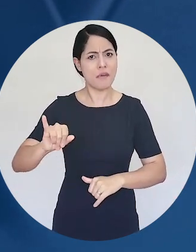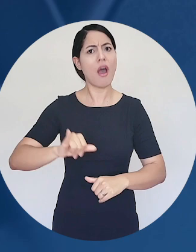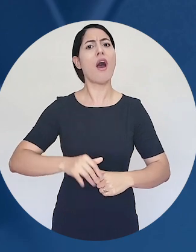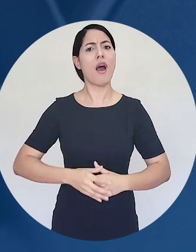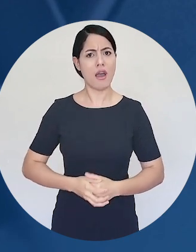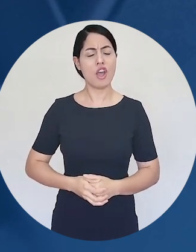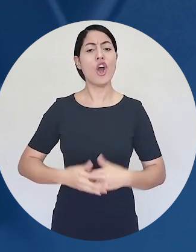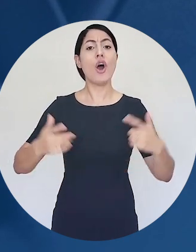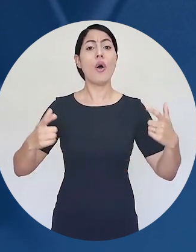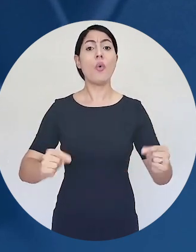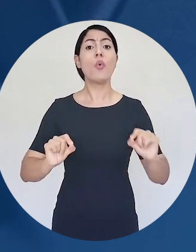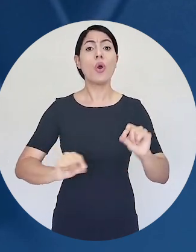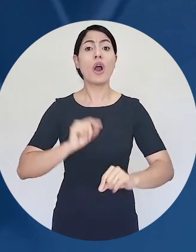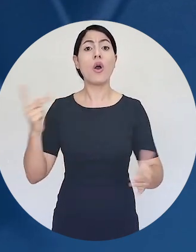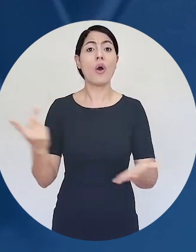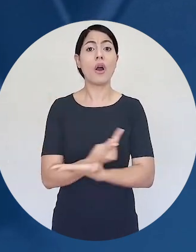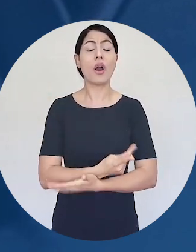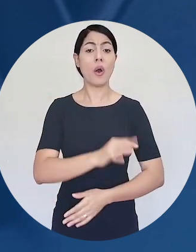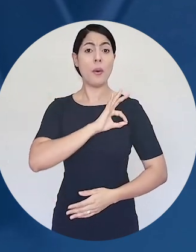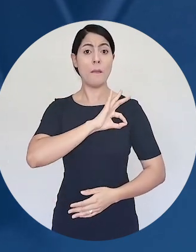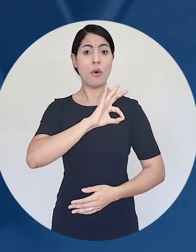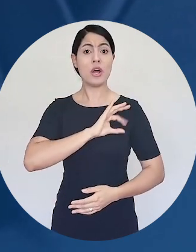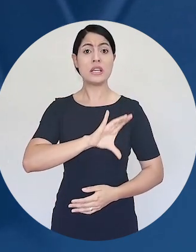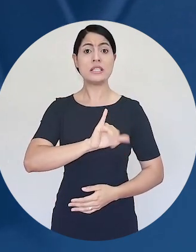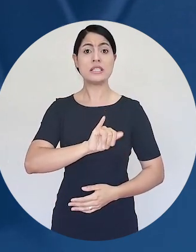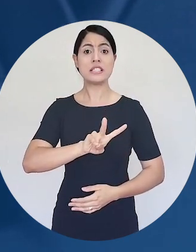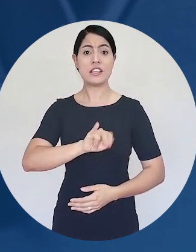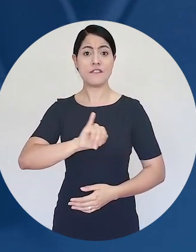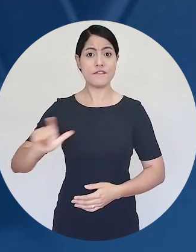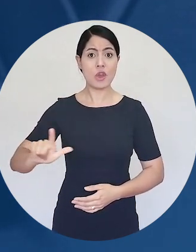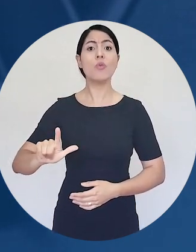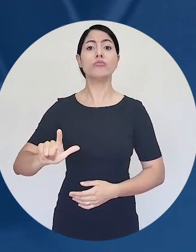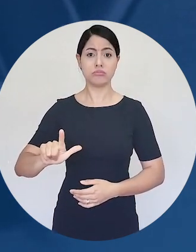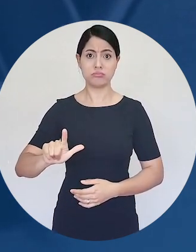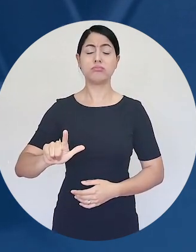Mas isso aí será publicado, certo? A Polícia Civil